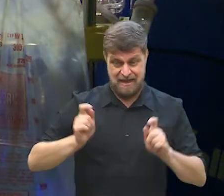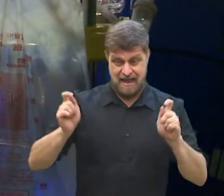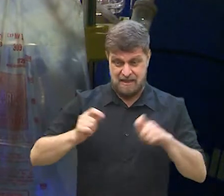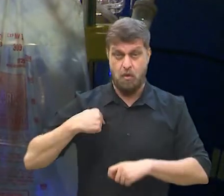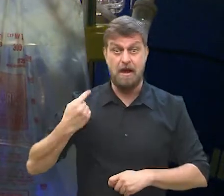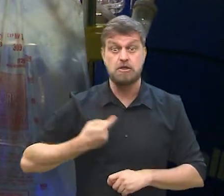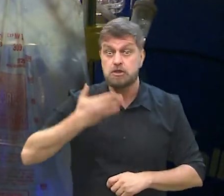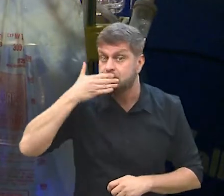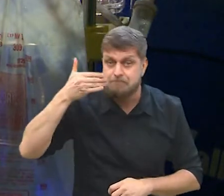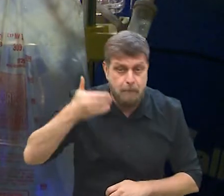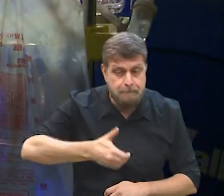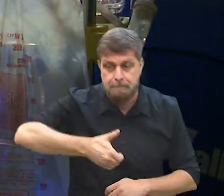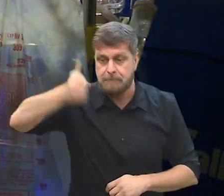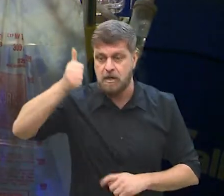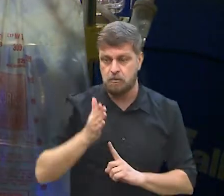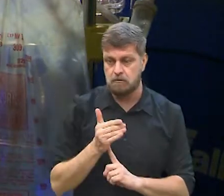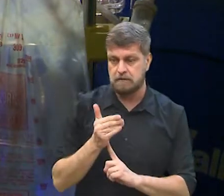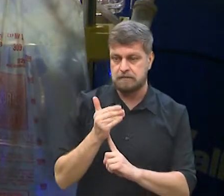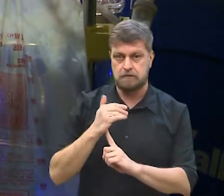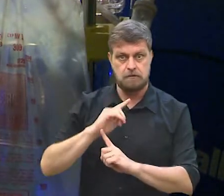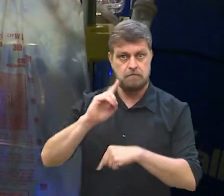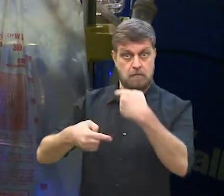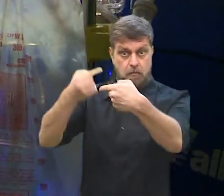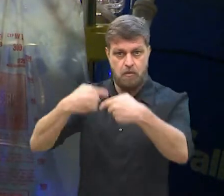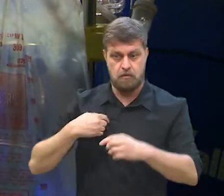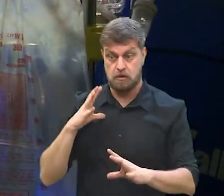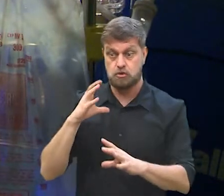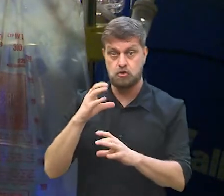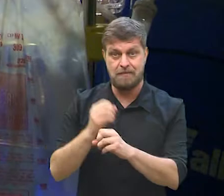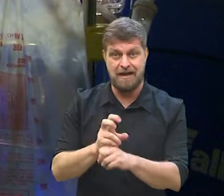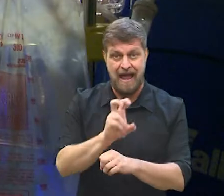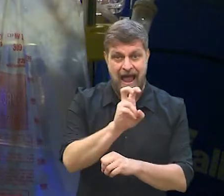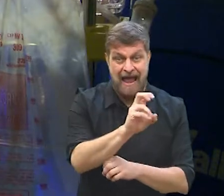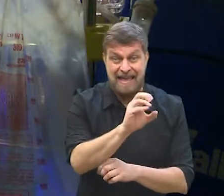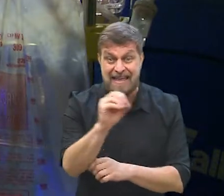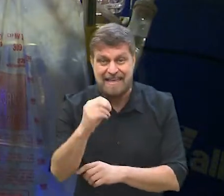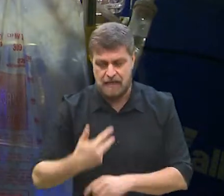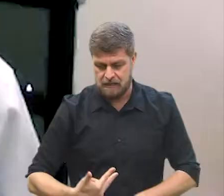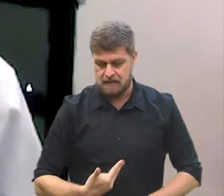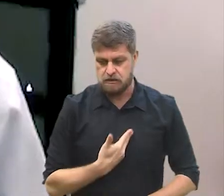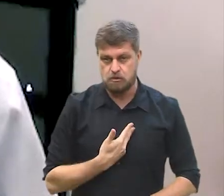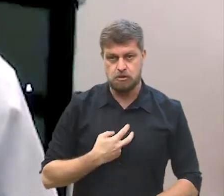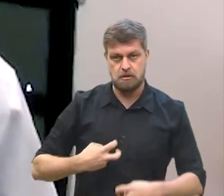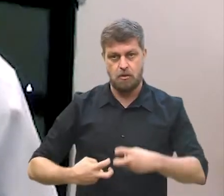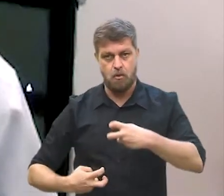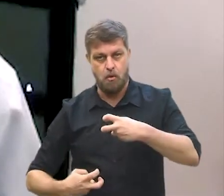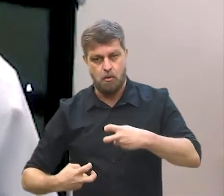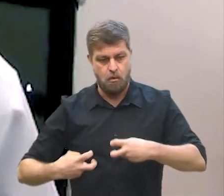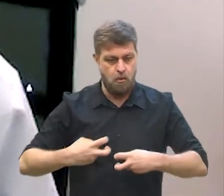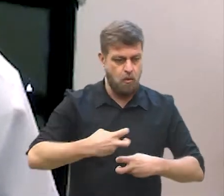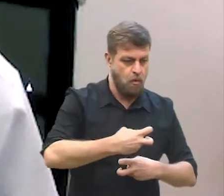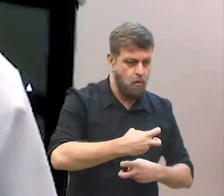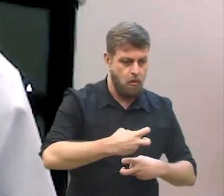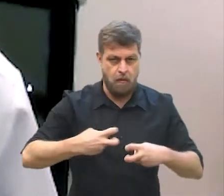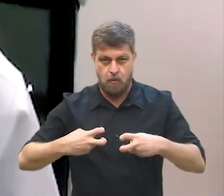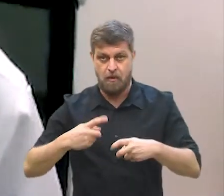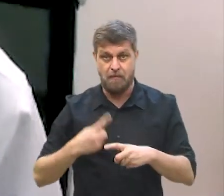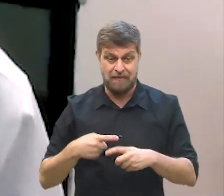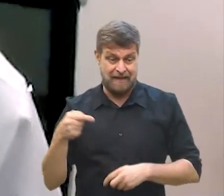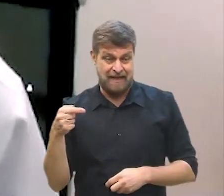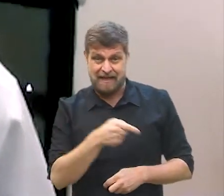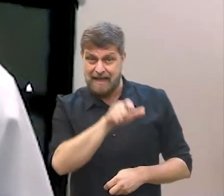de melhorar ainda mais a tecnologia. Nós completamos 500 cirurgias robóticas, né? Então, porque esses pacientes de câncer,